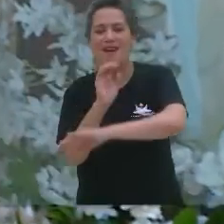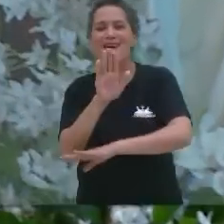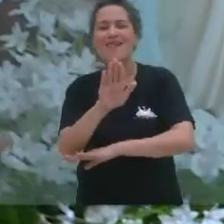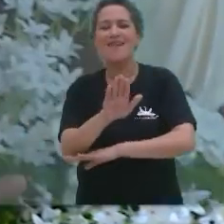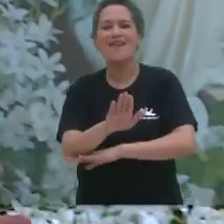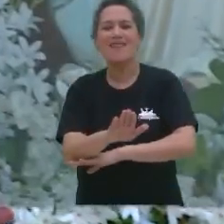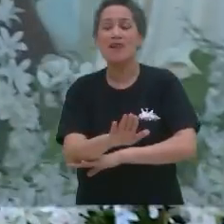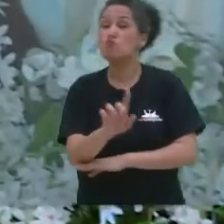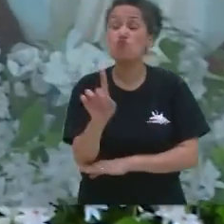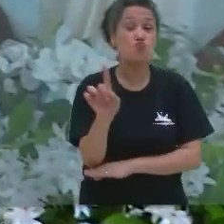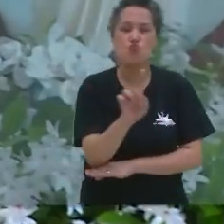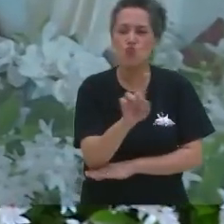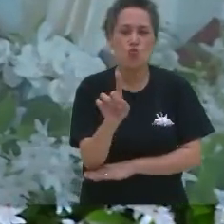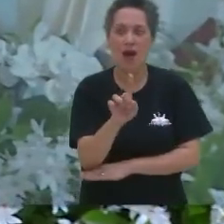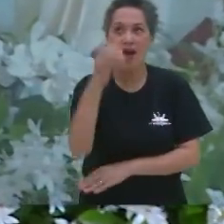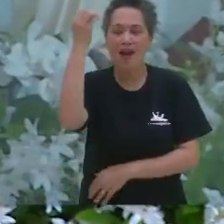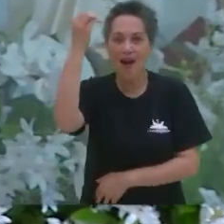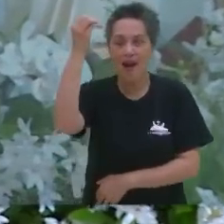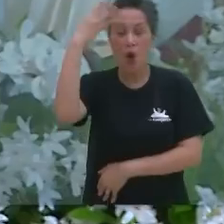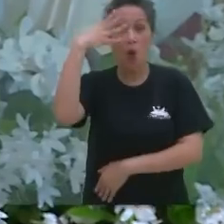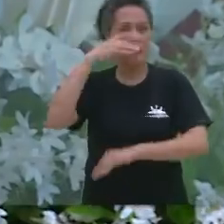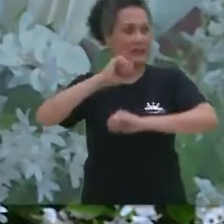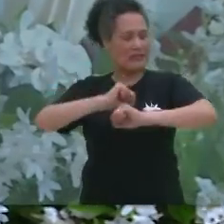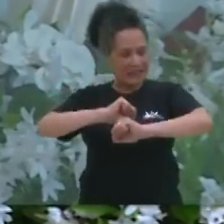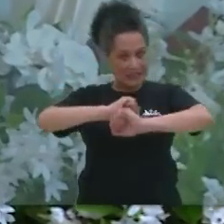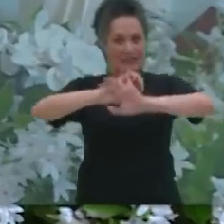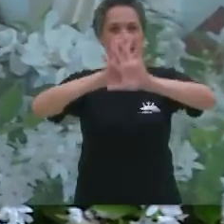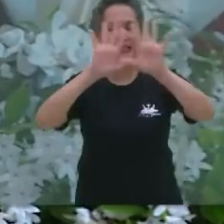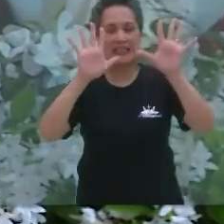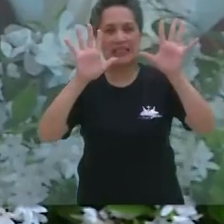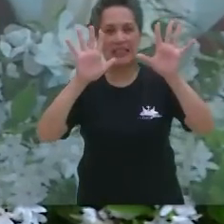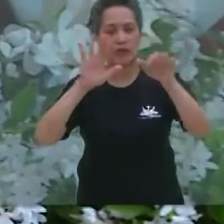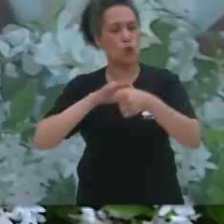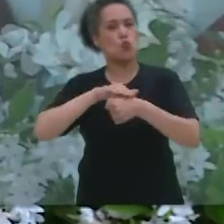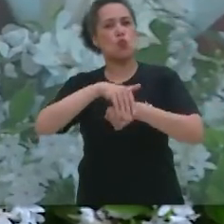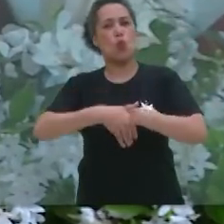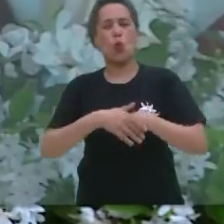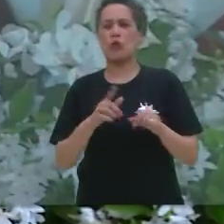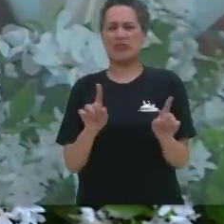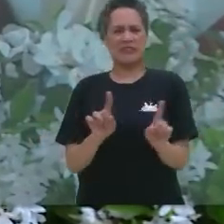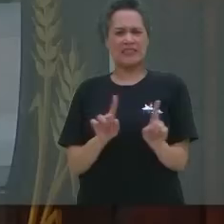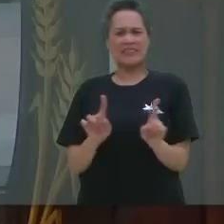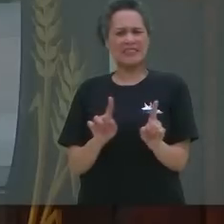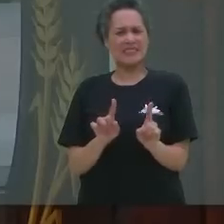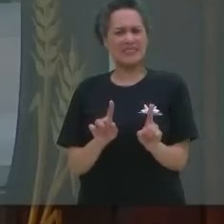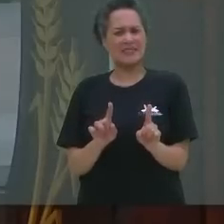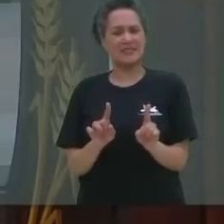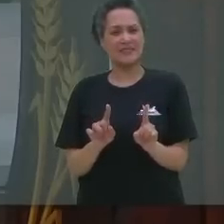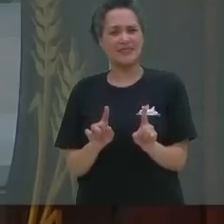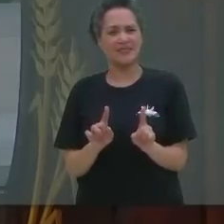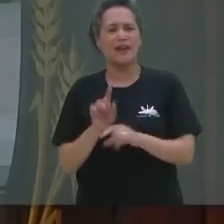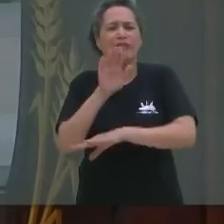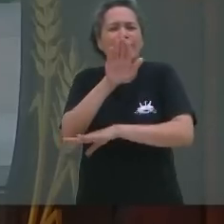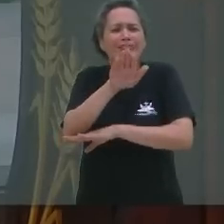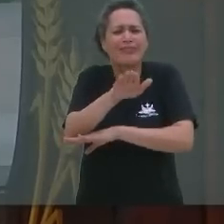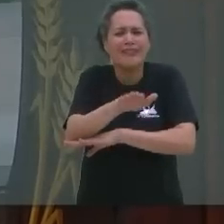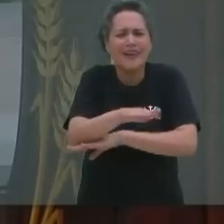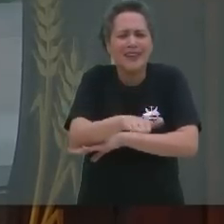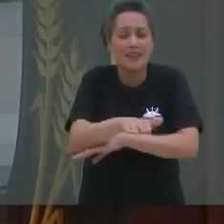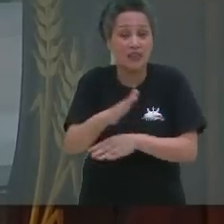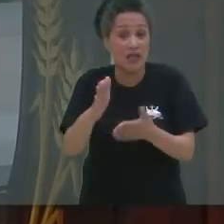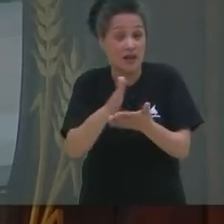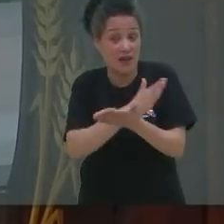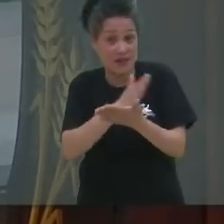é totalmente trevas. Às vezes a gente vê sombras. o